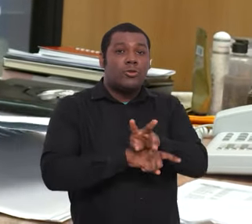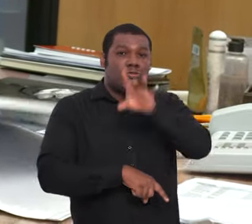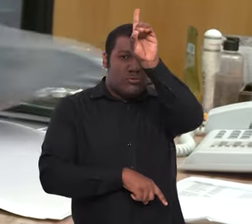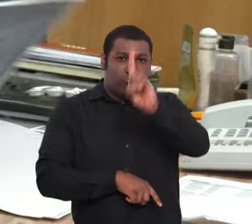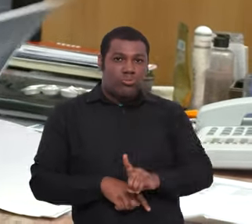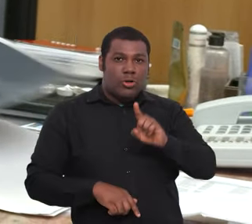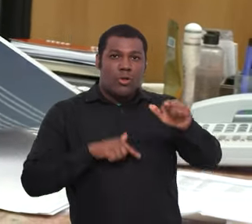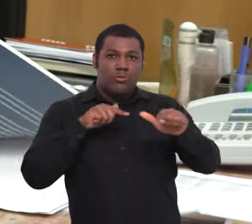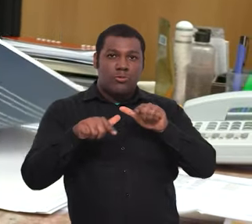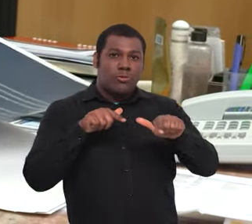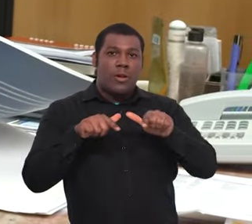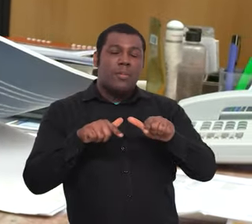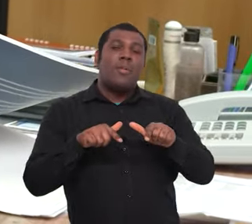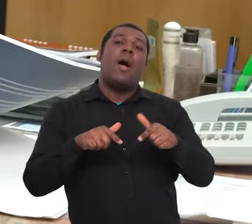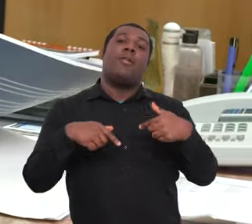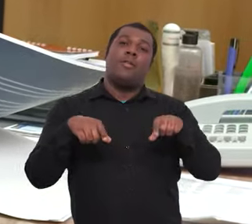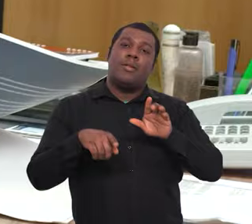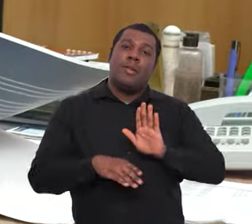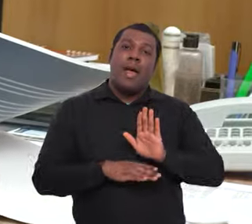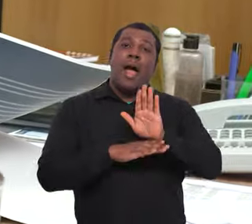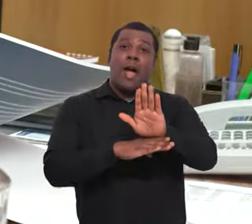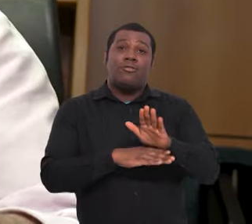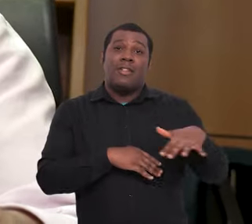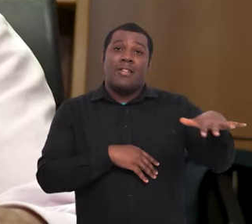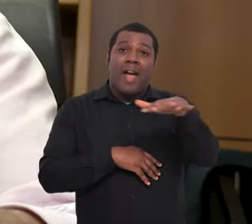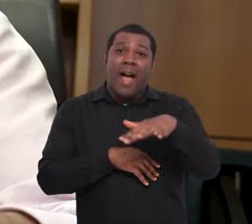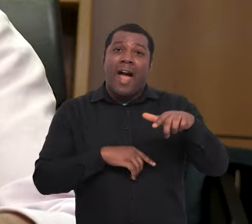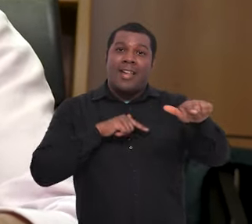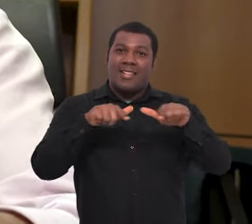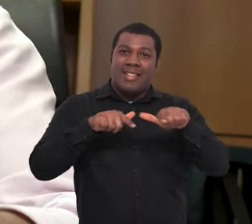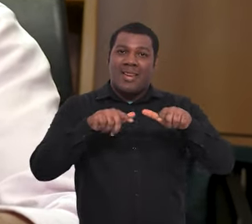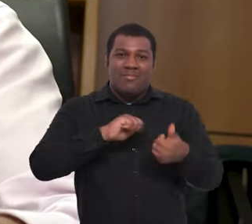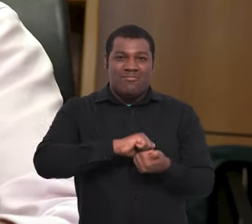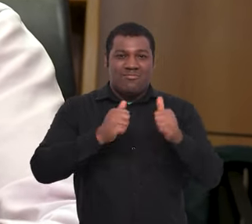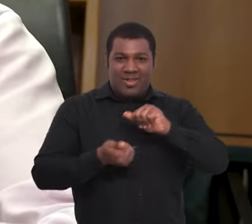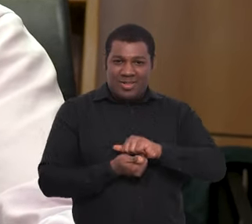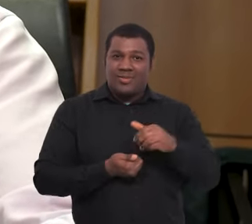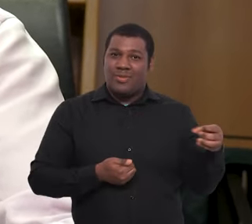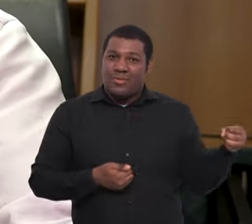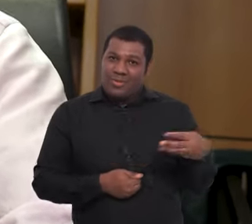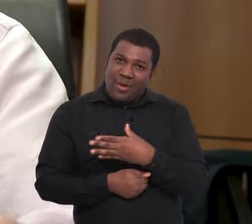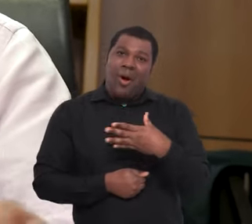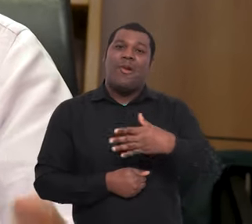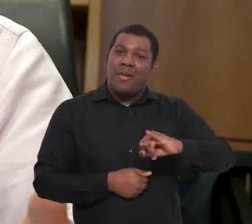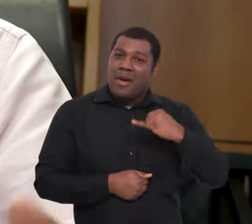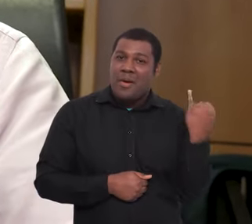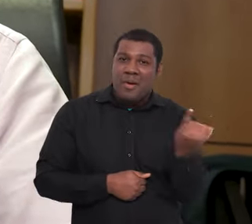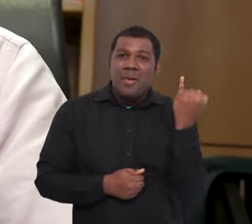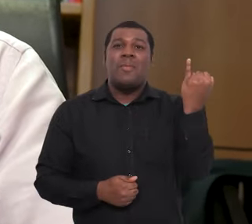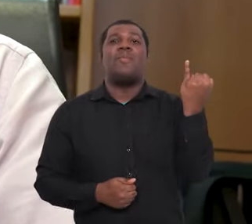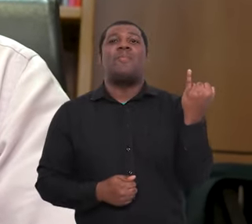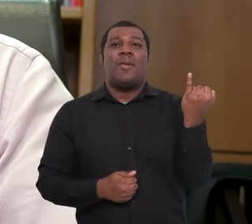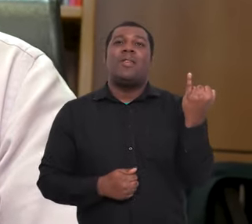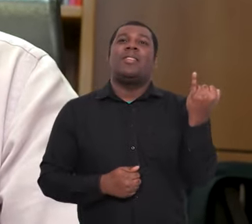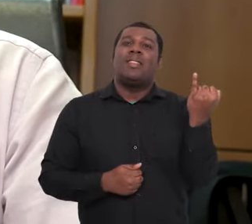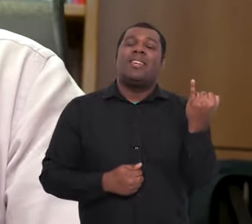dos direitos trabalhistas e as exigências de um mercado de trabalho moderno refletindo a Import